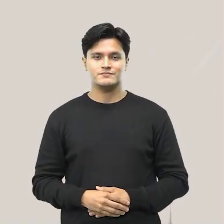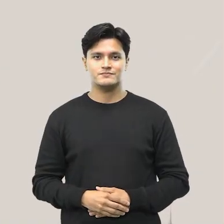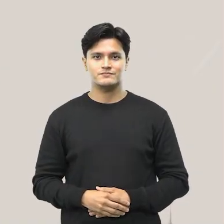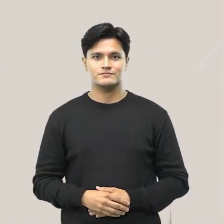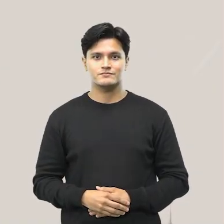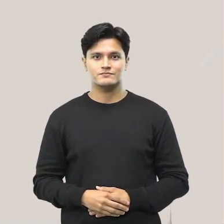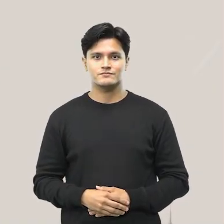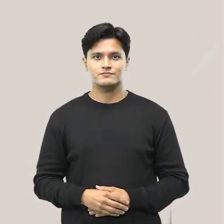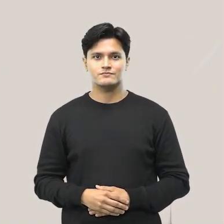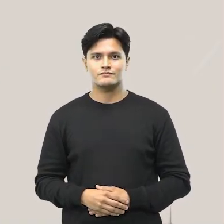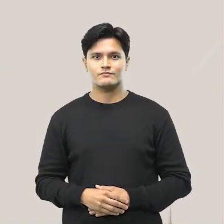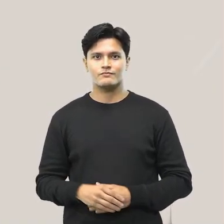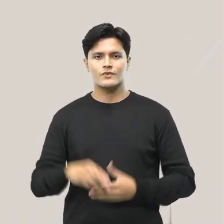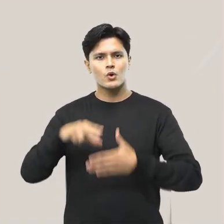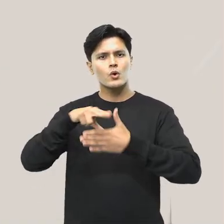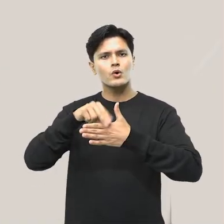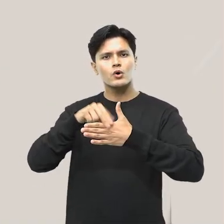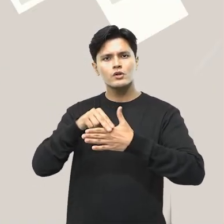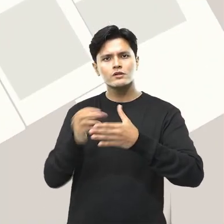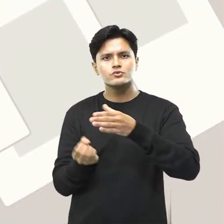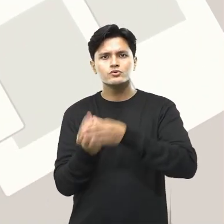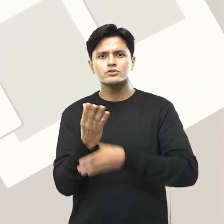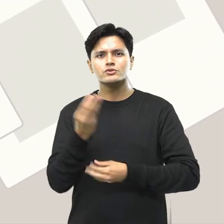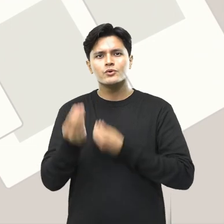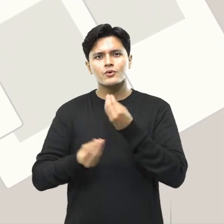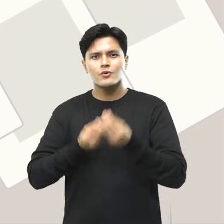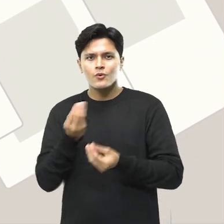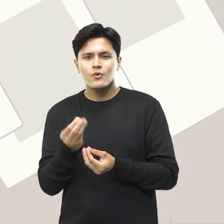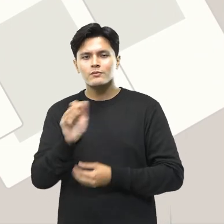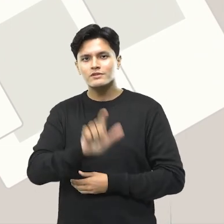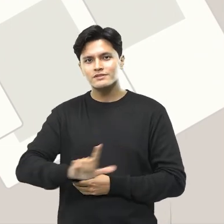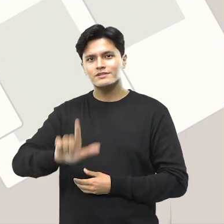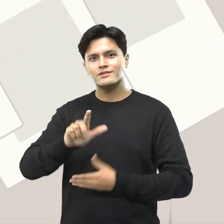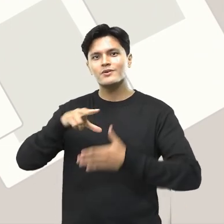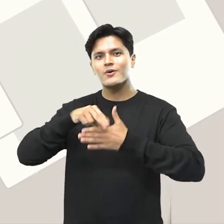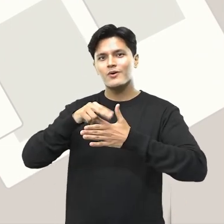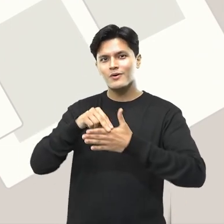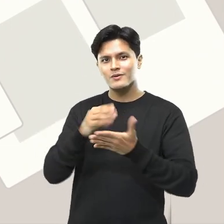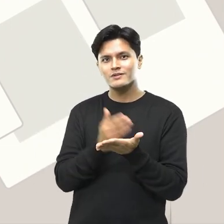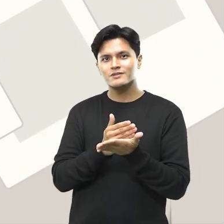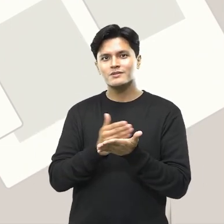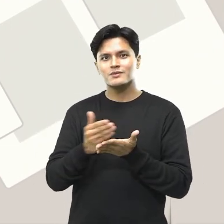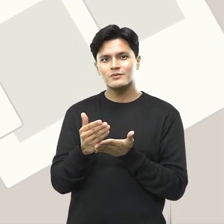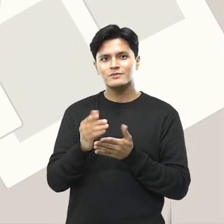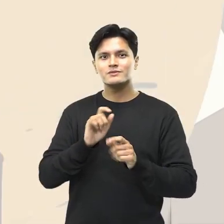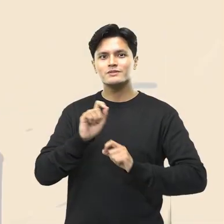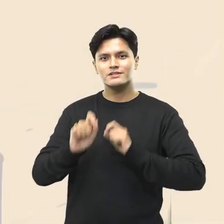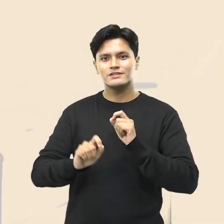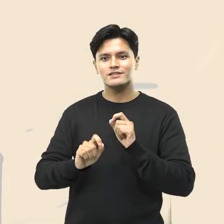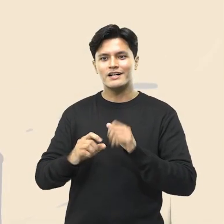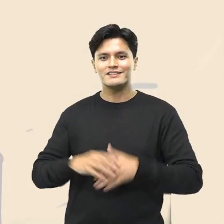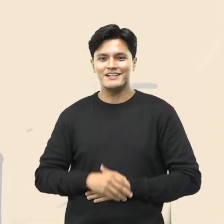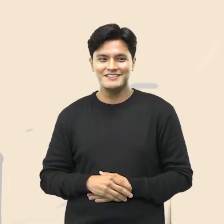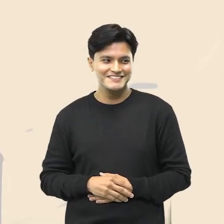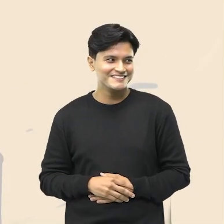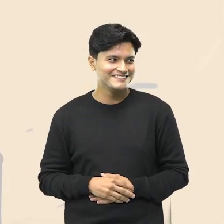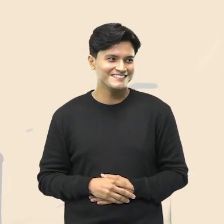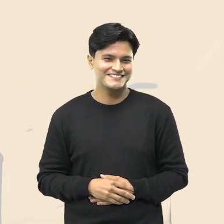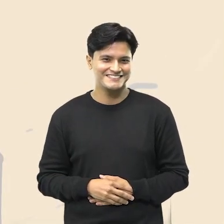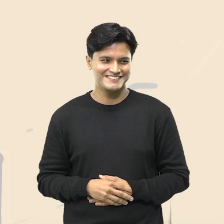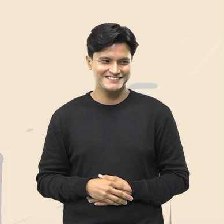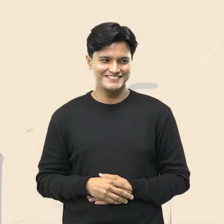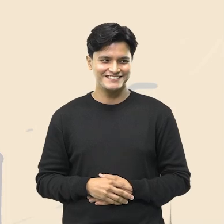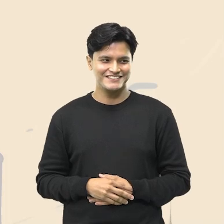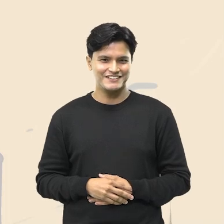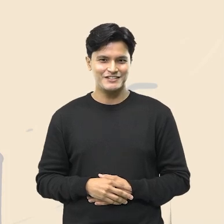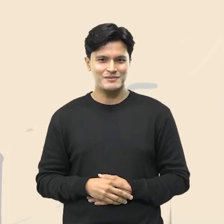Como surgiu o cordel? A literatura de cordel começou com o trovadorismo medieval. A produção literária do período